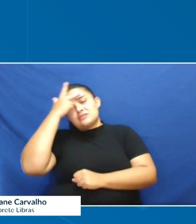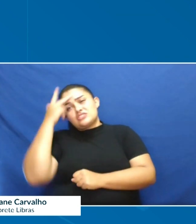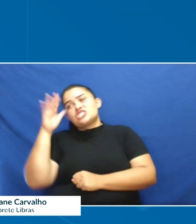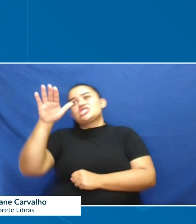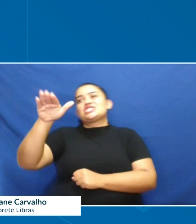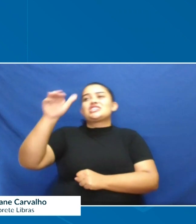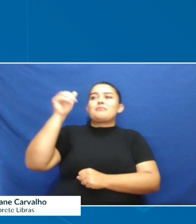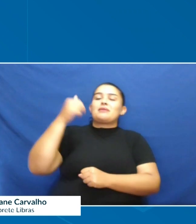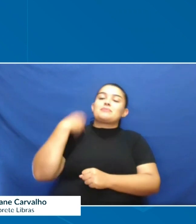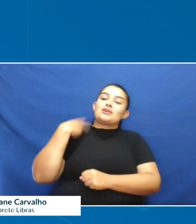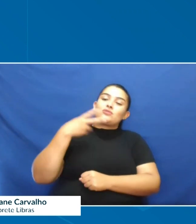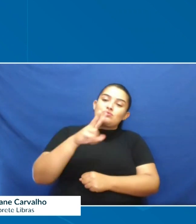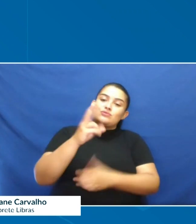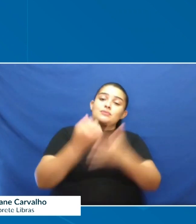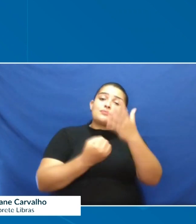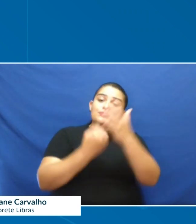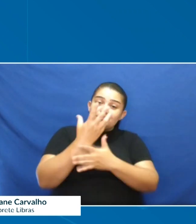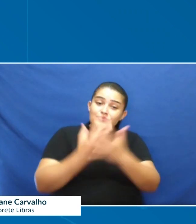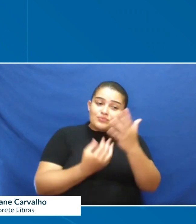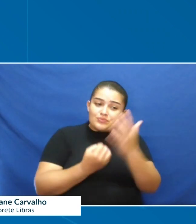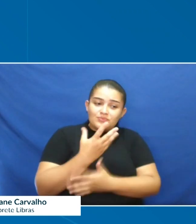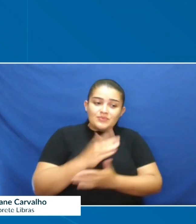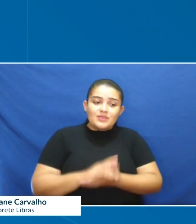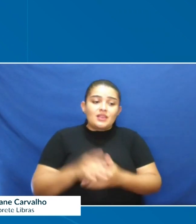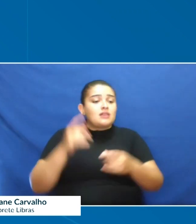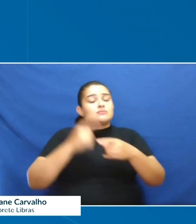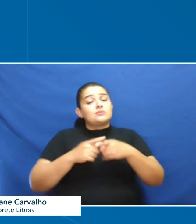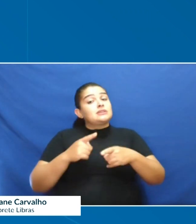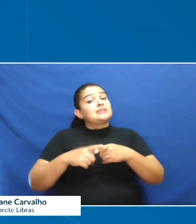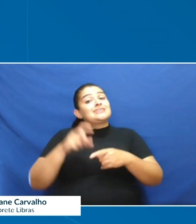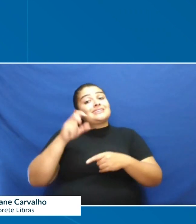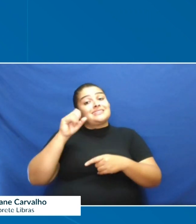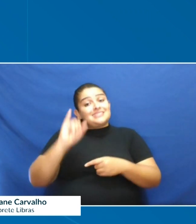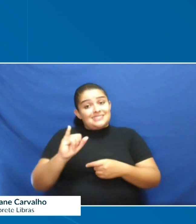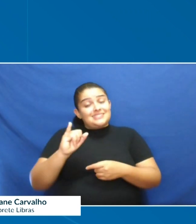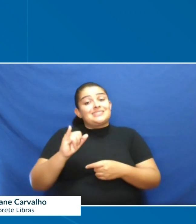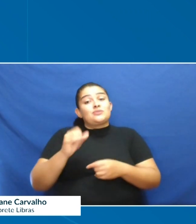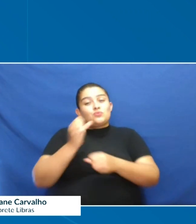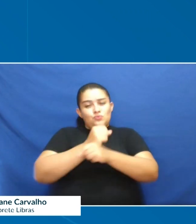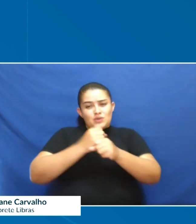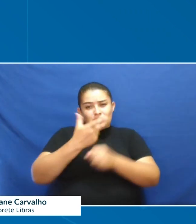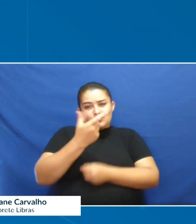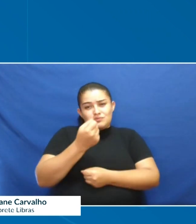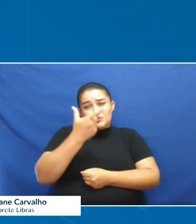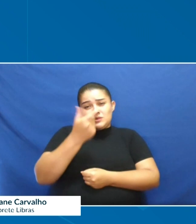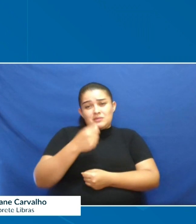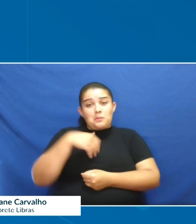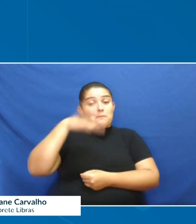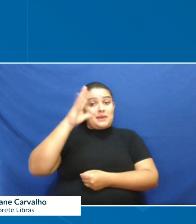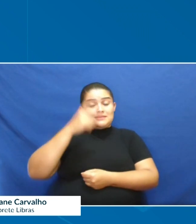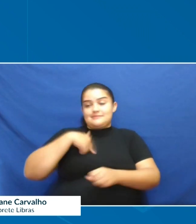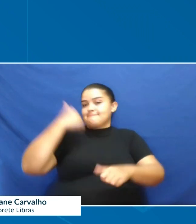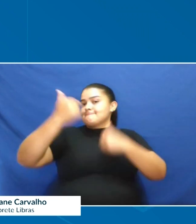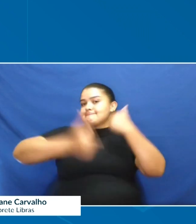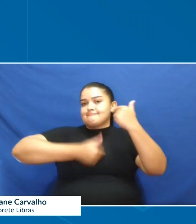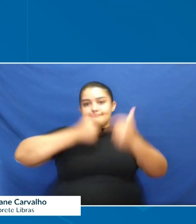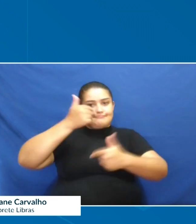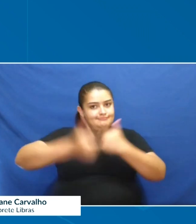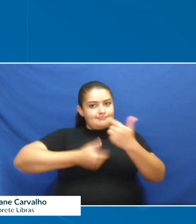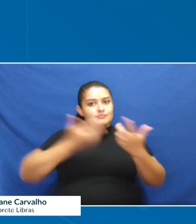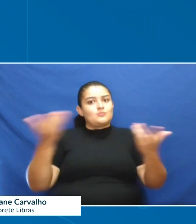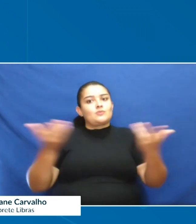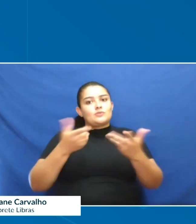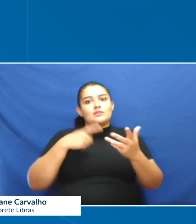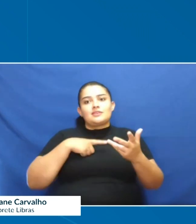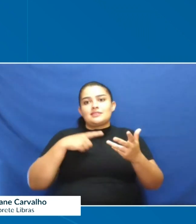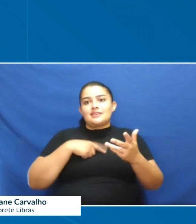conseguir manter aquela produção, porque, assim, apesar de ser um ano atípico, foi um ano que minha empresa mais lucrou. Então, hoje a gente bateu a meta